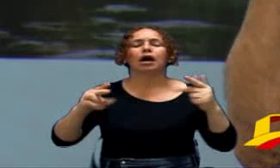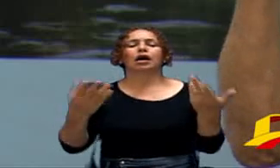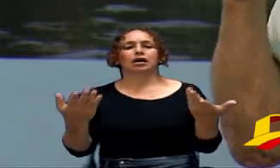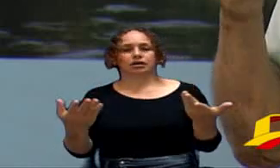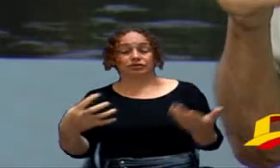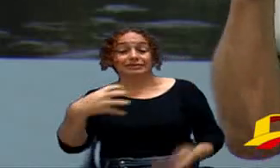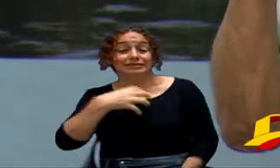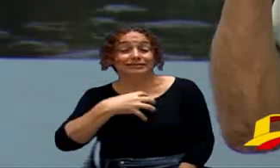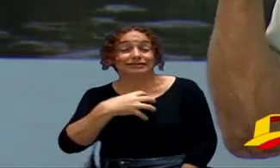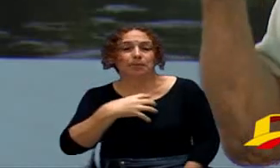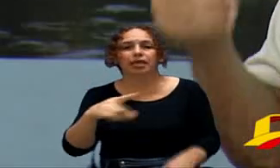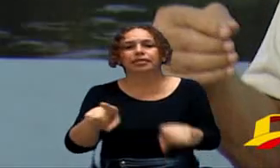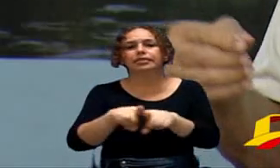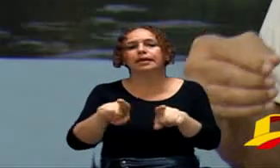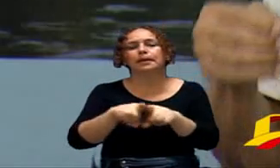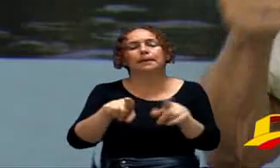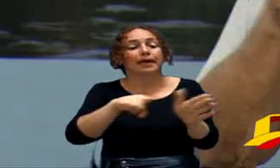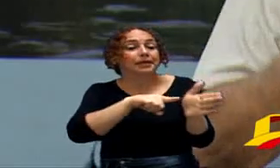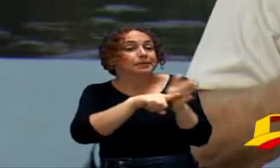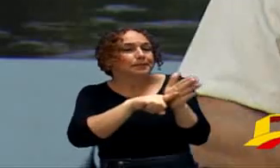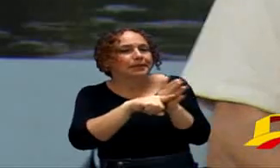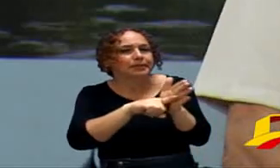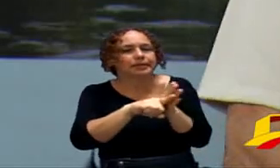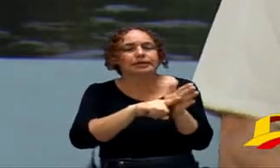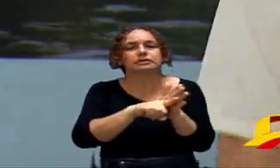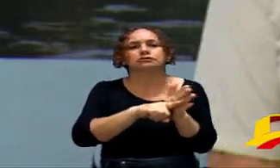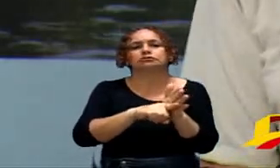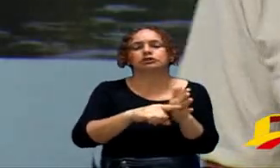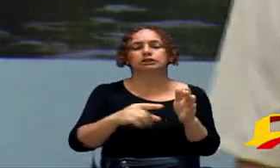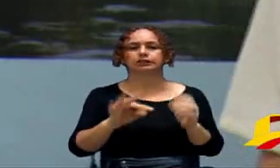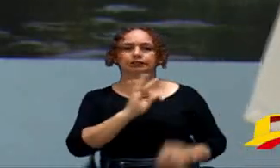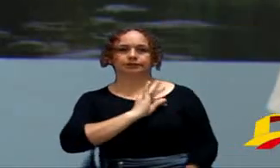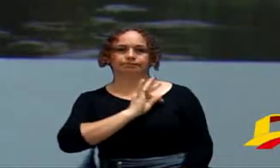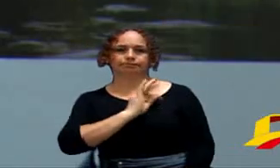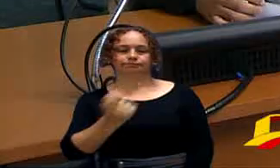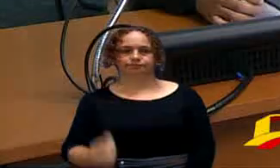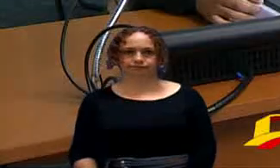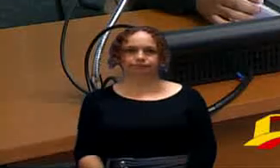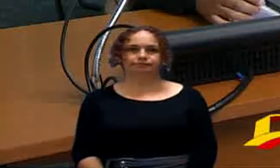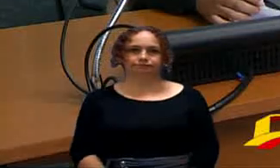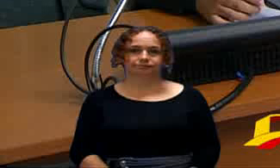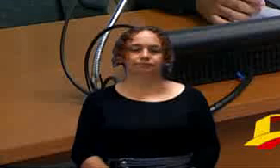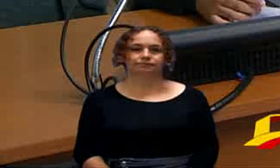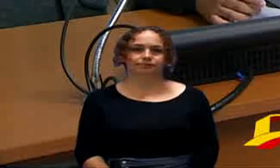quantidade de exames e de técnicas. É isso aí.